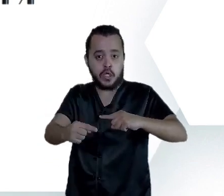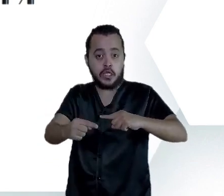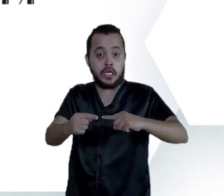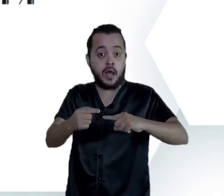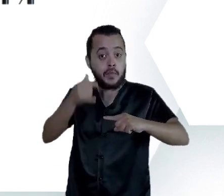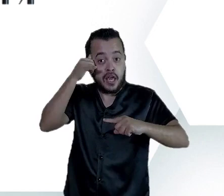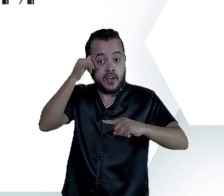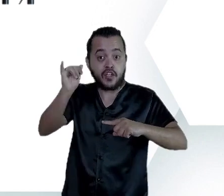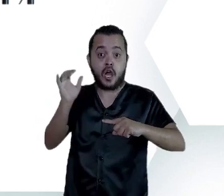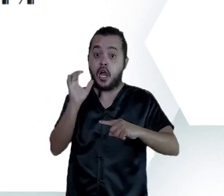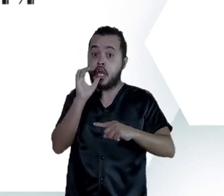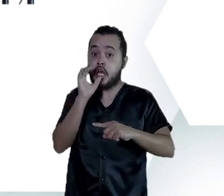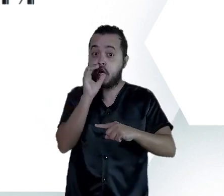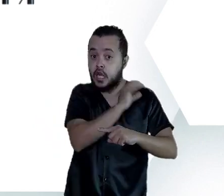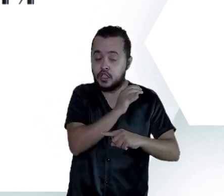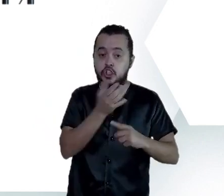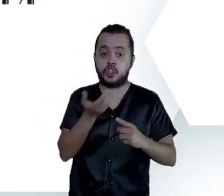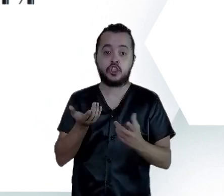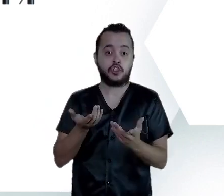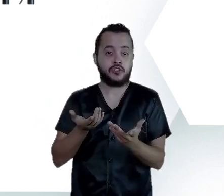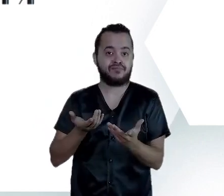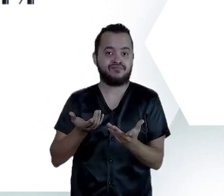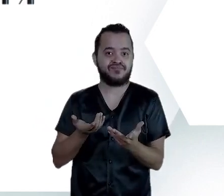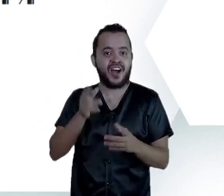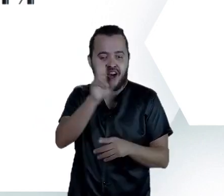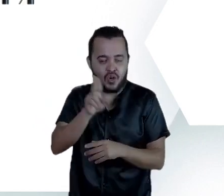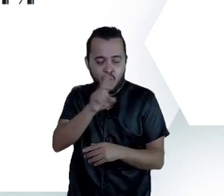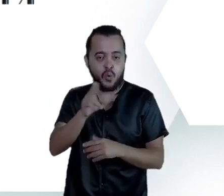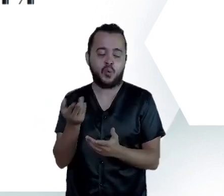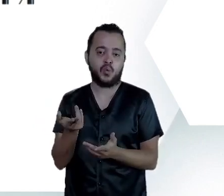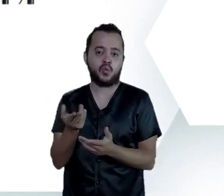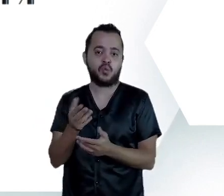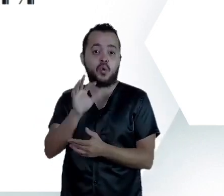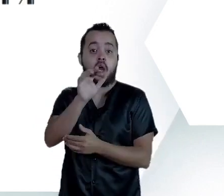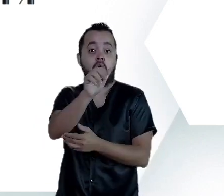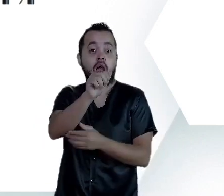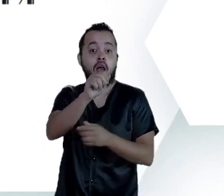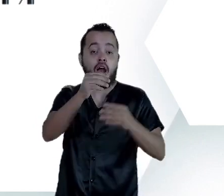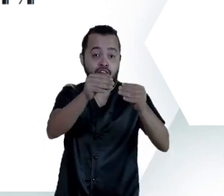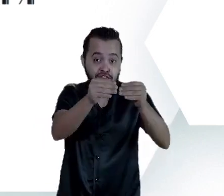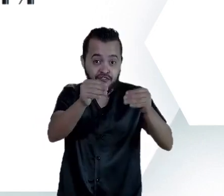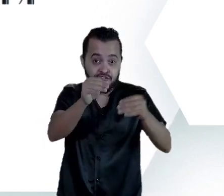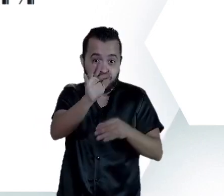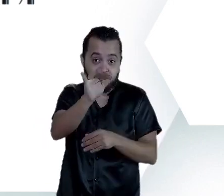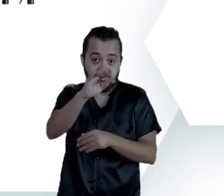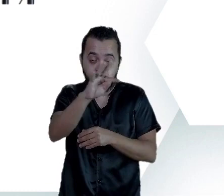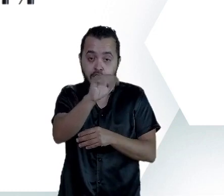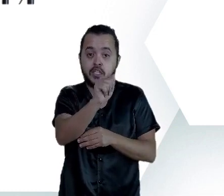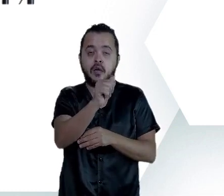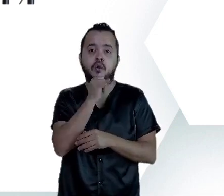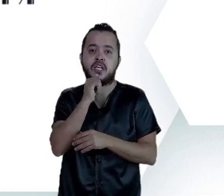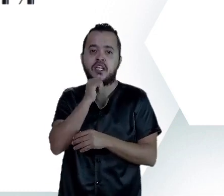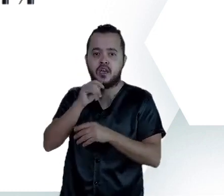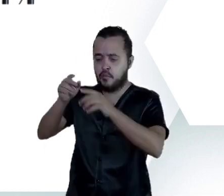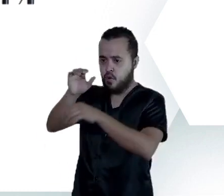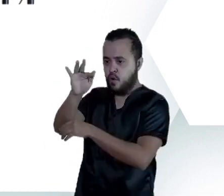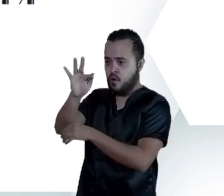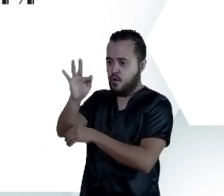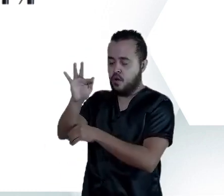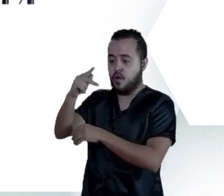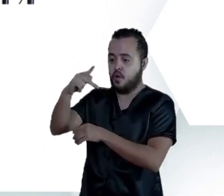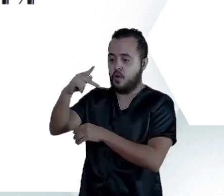está fazendo manutenção de alta corrente ou de alta tensão. Então, estou lá mexendo lá no padrão,